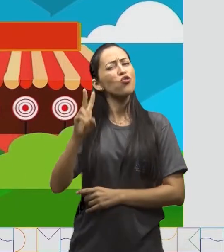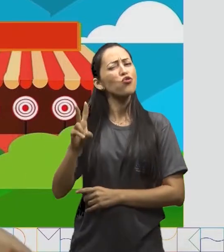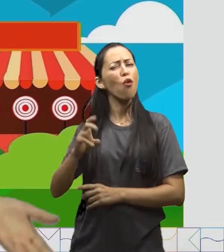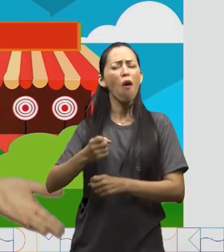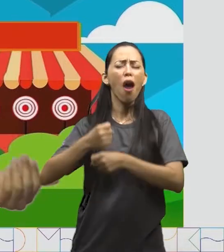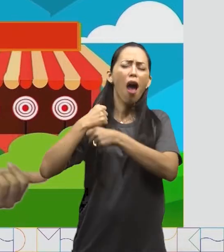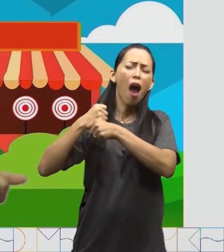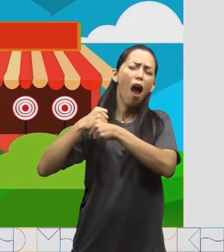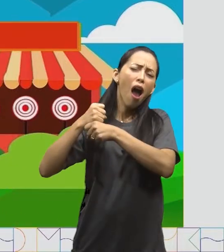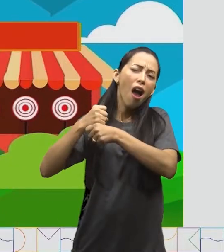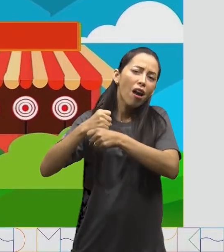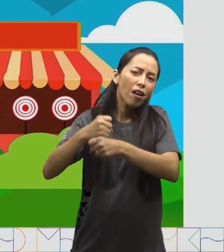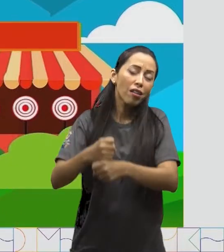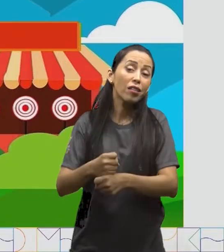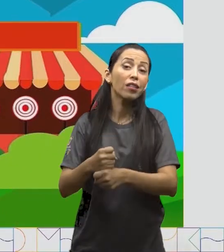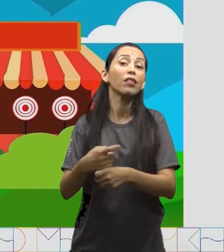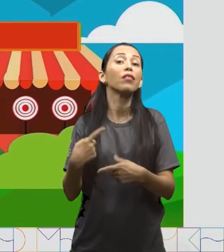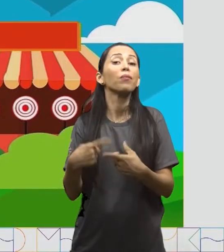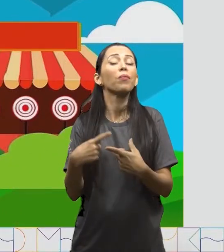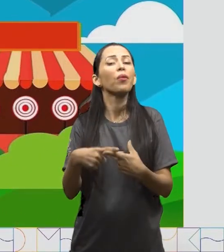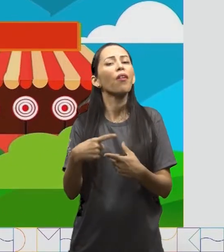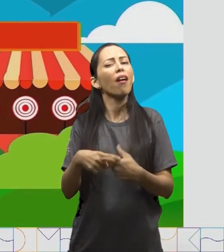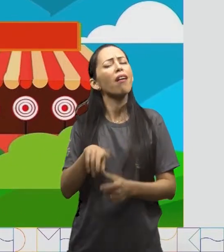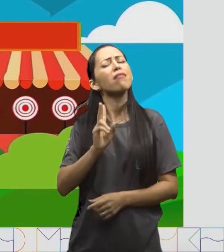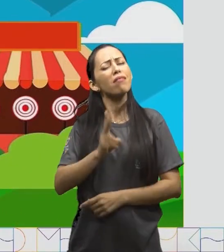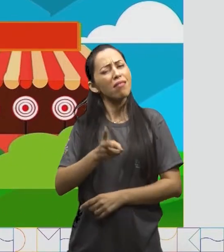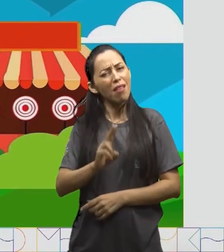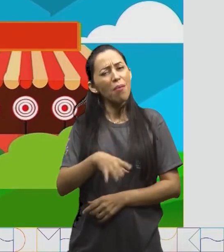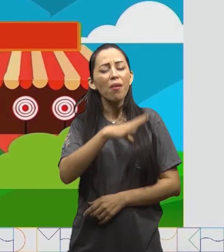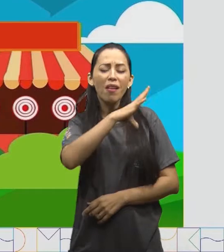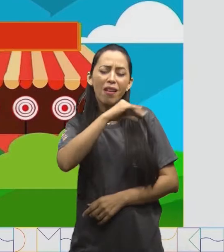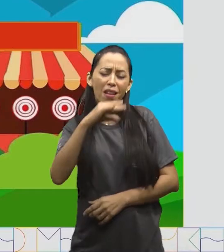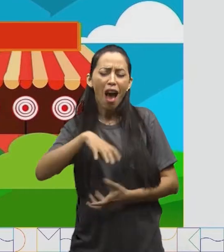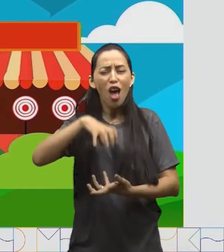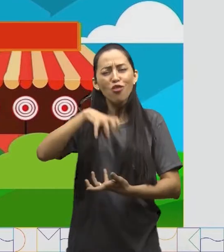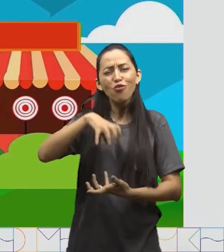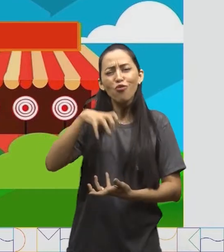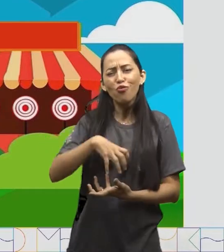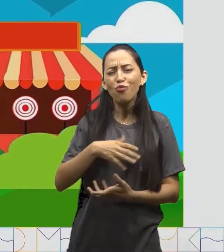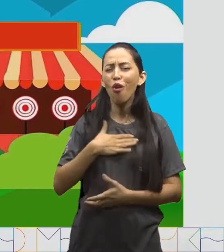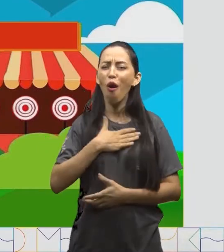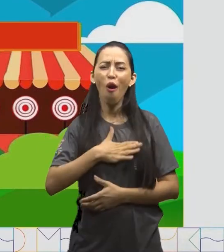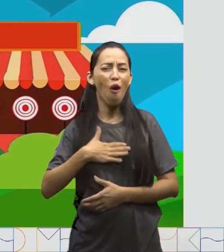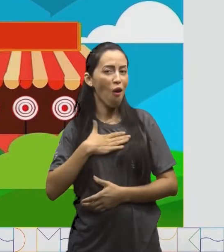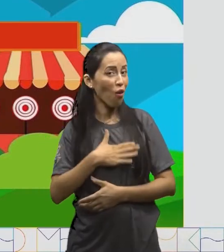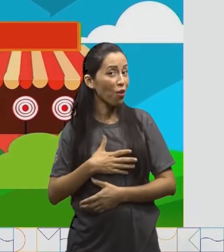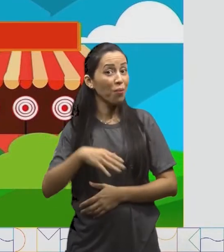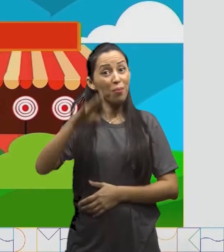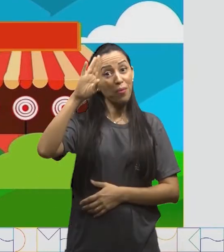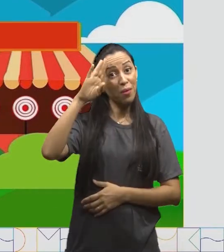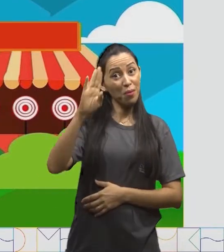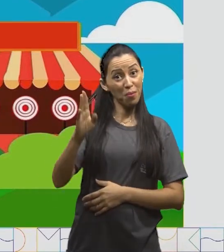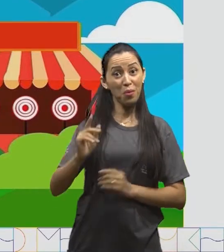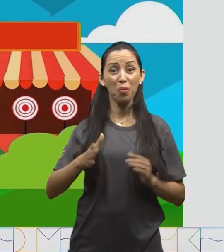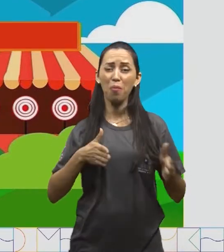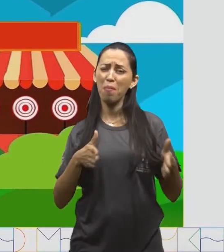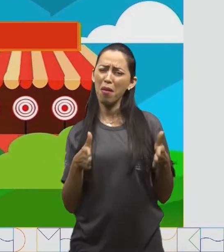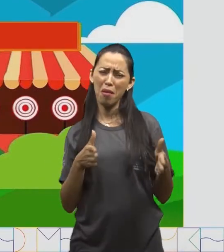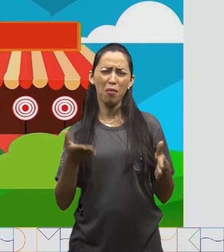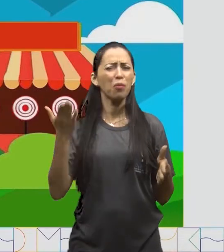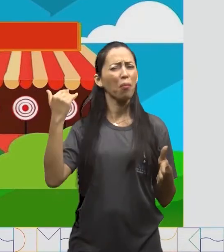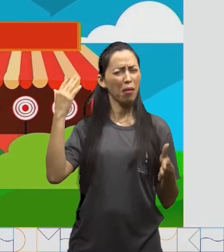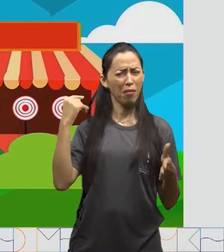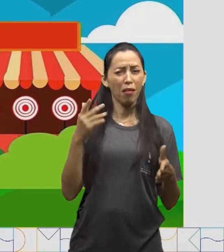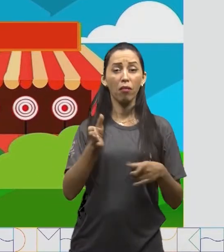atração vem de muito tempo, pois ela sempre divertiu as crianças e adultos, principalmente na época em que